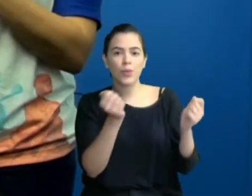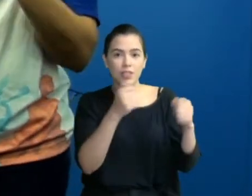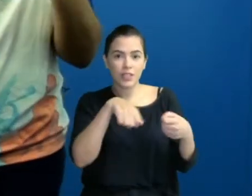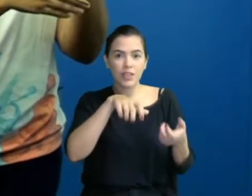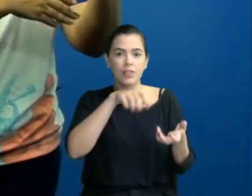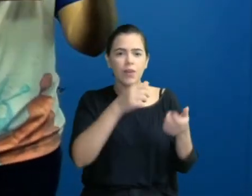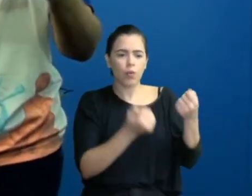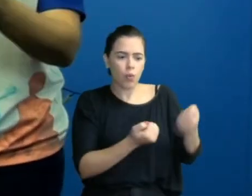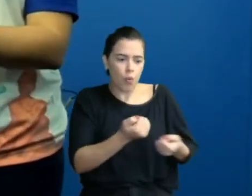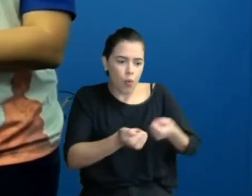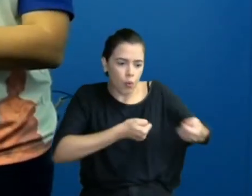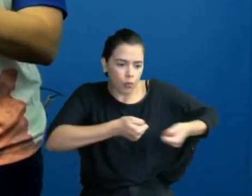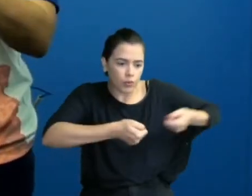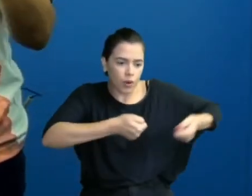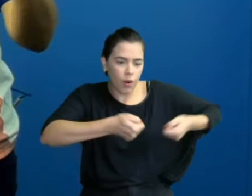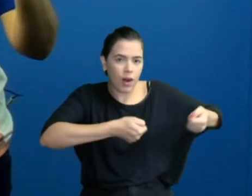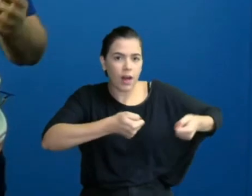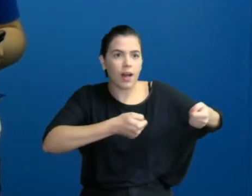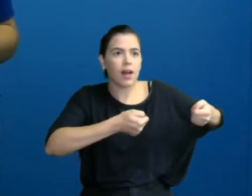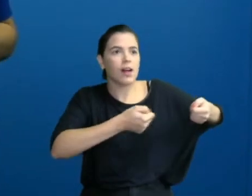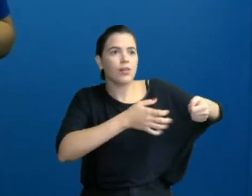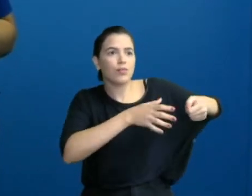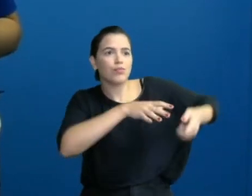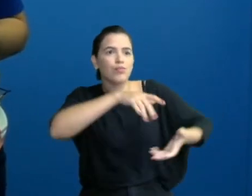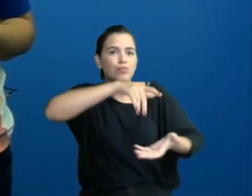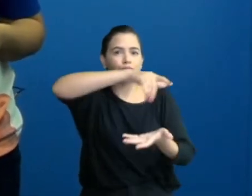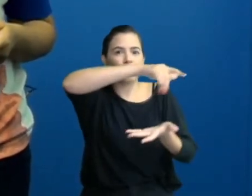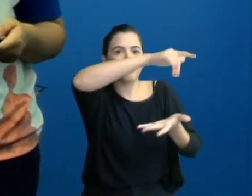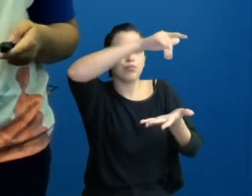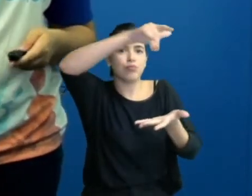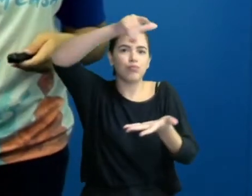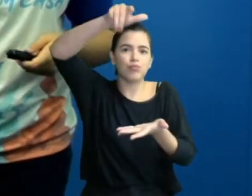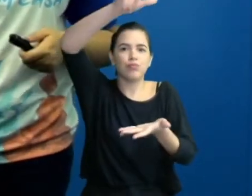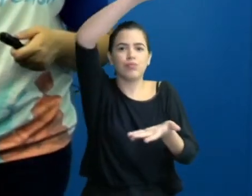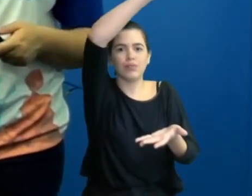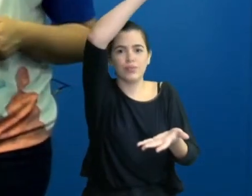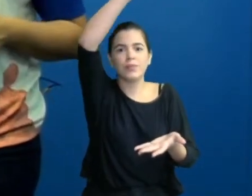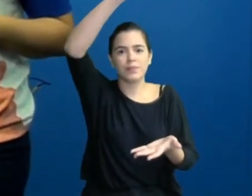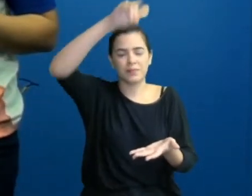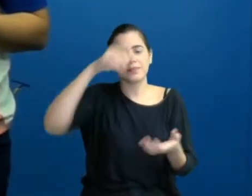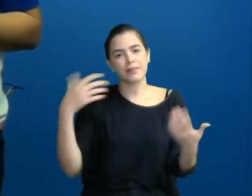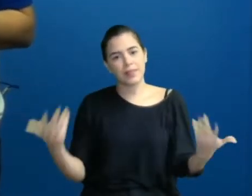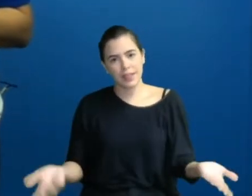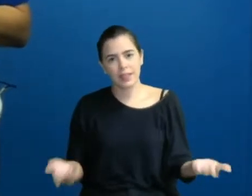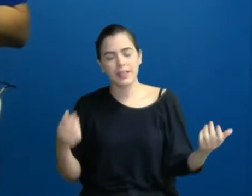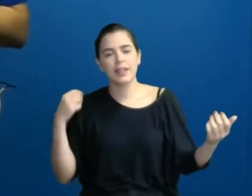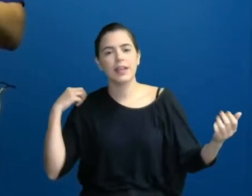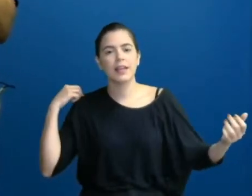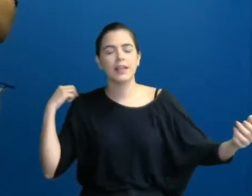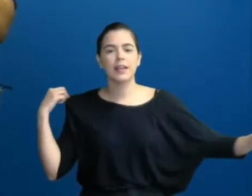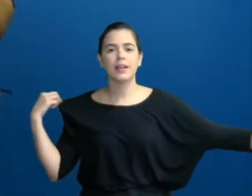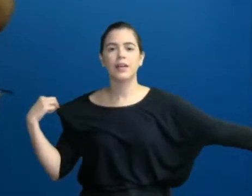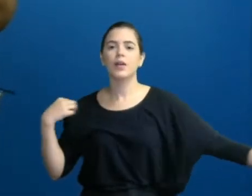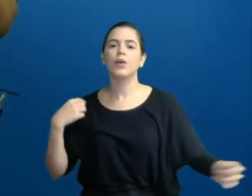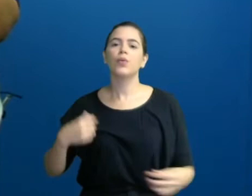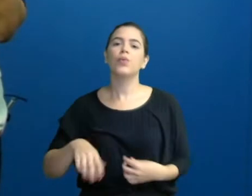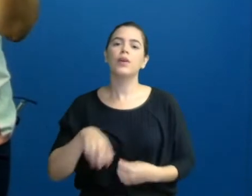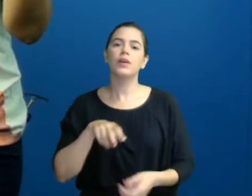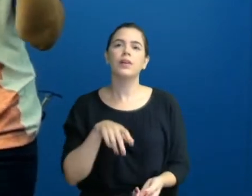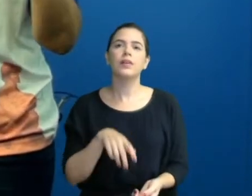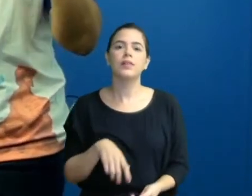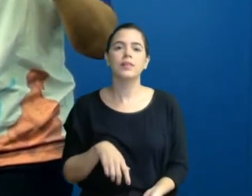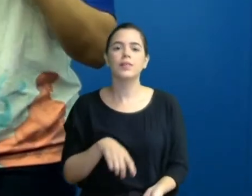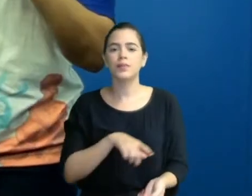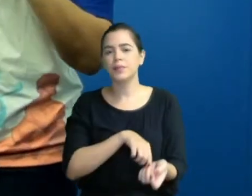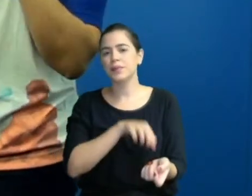que você conseguia controlar para onde eles iriam, tá certo? E aí, quando os irmãos